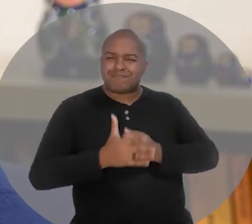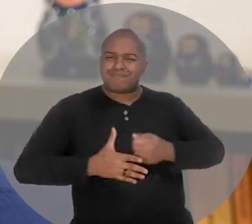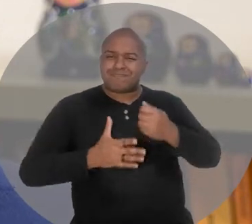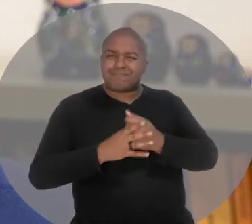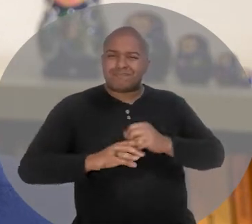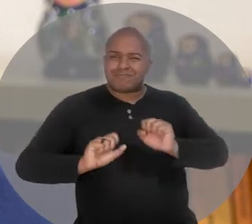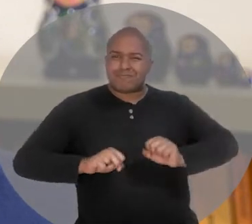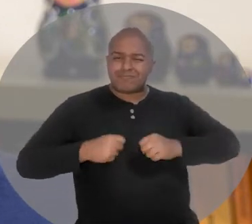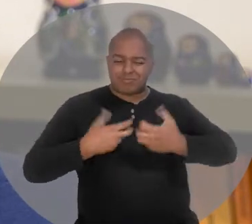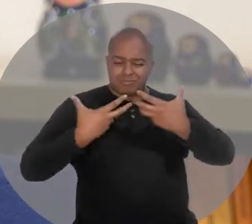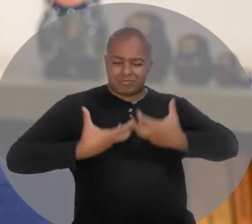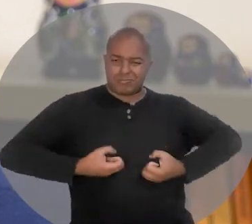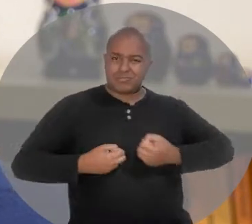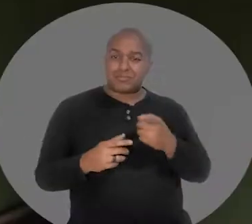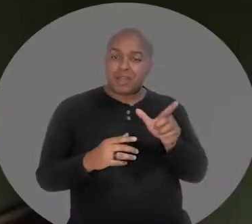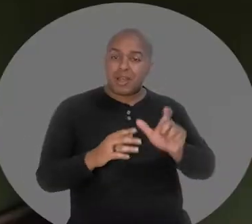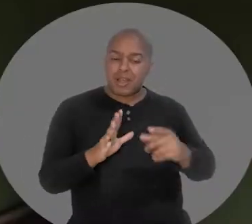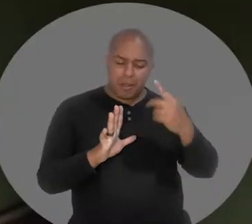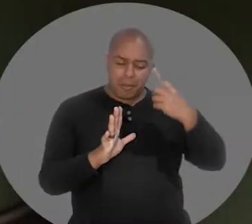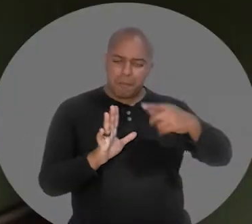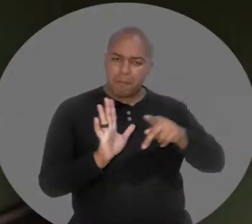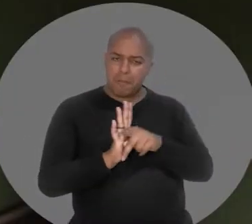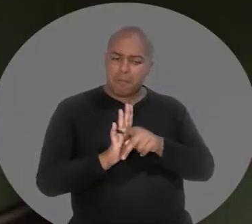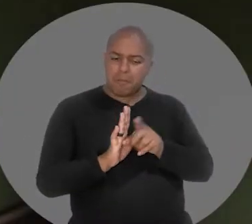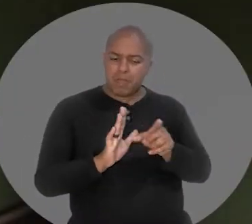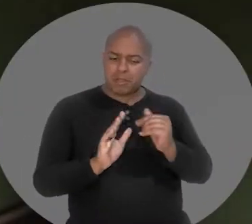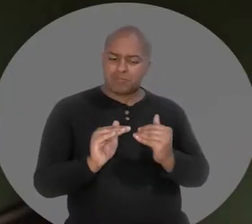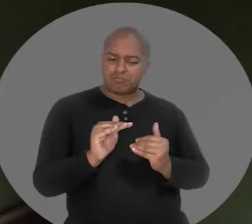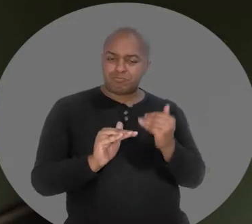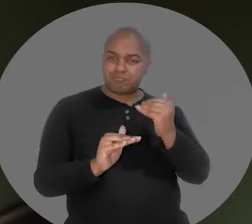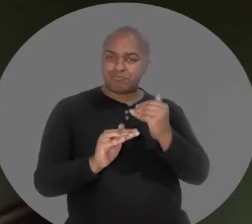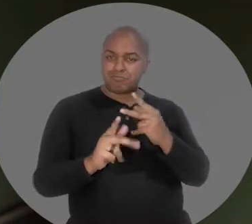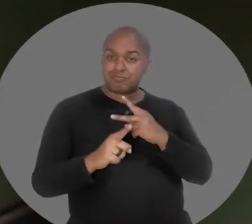enfrentar, de se aceitar. Ela